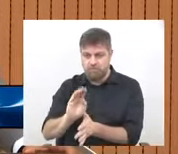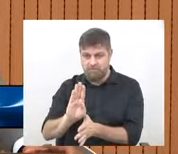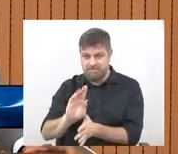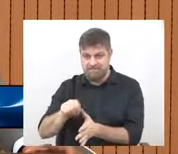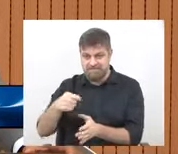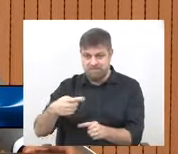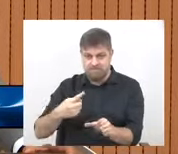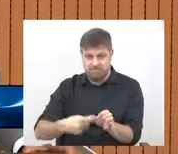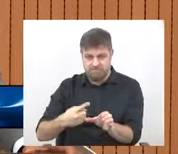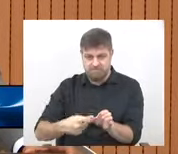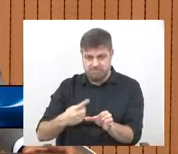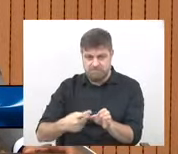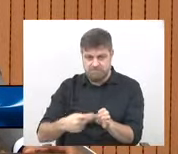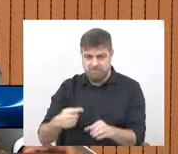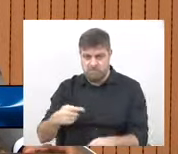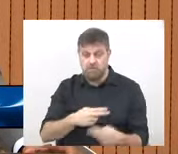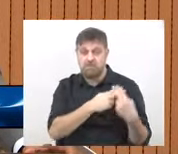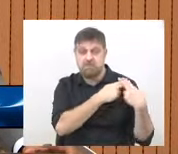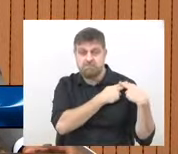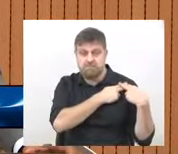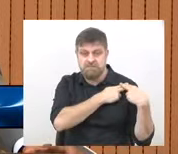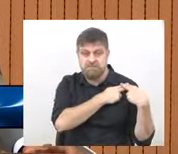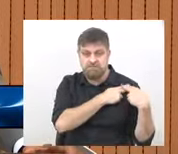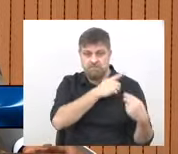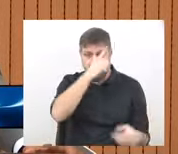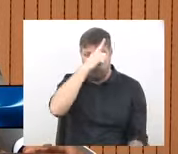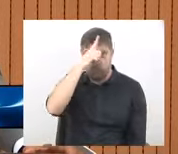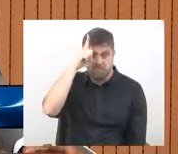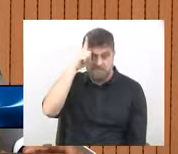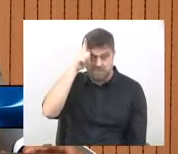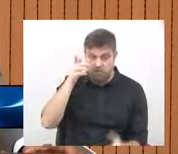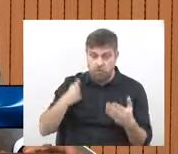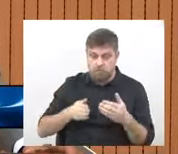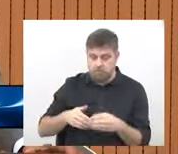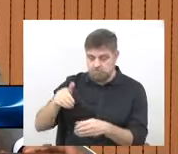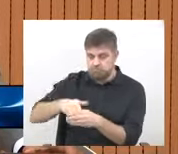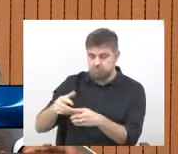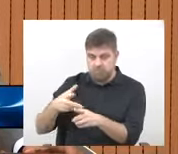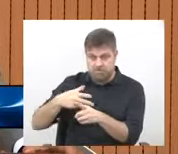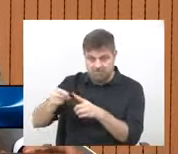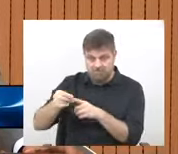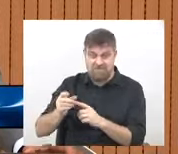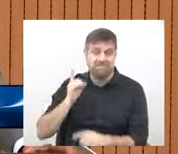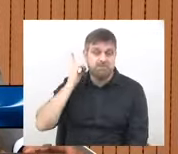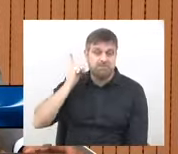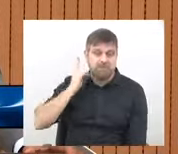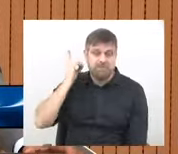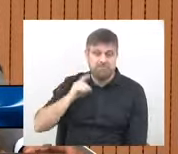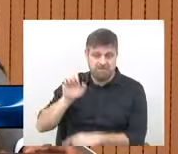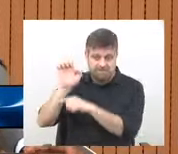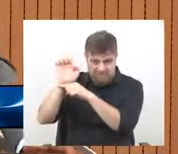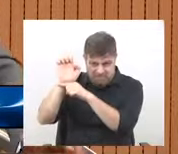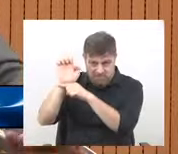o vereador é o Gustavo Peta, hoje deputado estadual Gustavo Peta. Estou aqui nessa